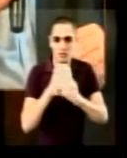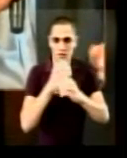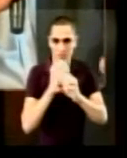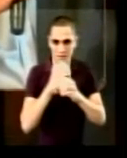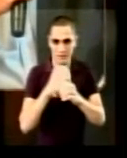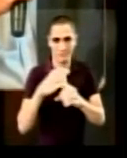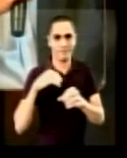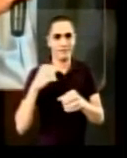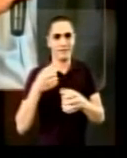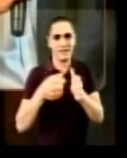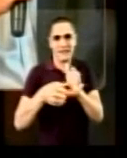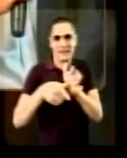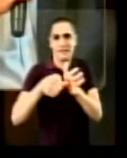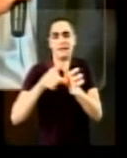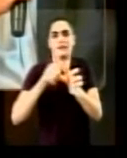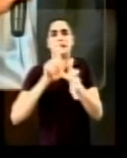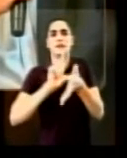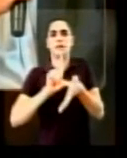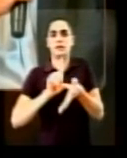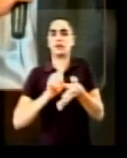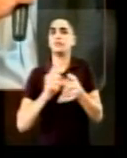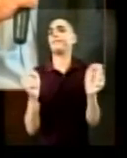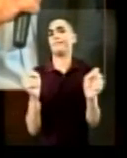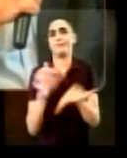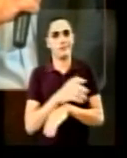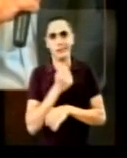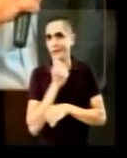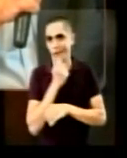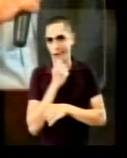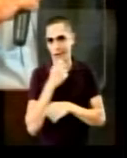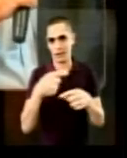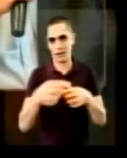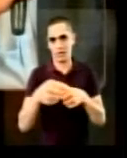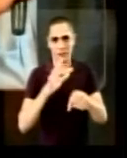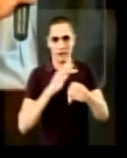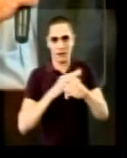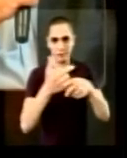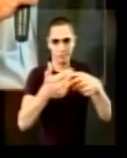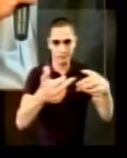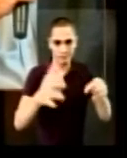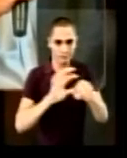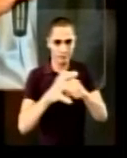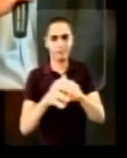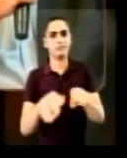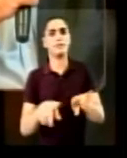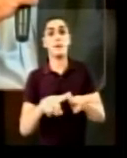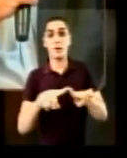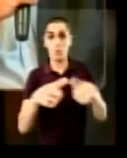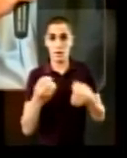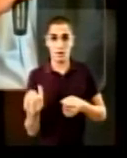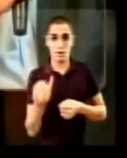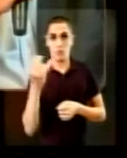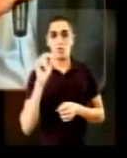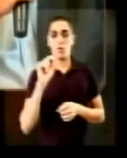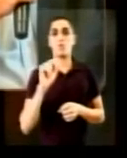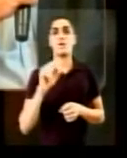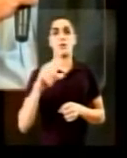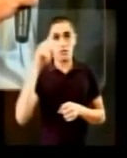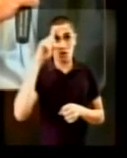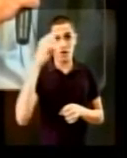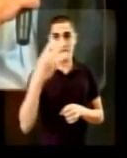não terminou esta semana epidemiológica, tá? Mas o importante é que no dia 3 nós já estávamos